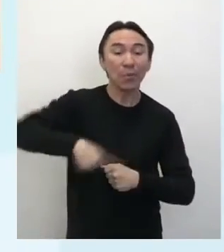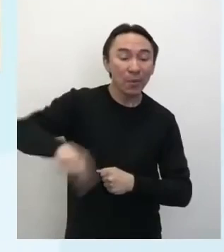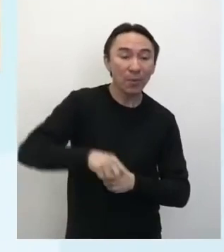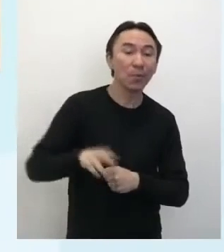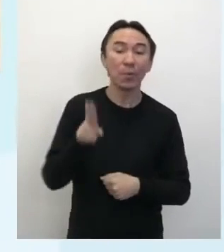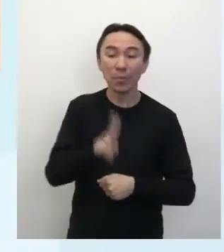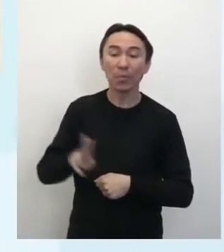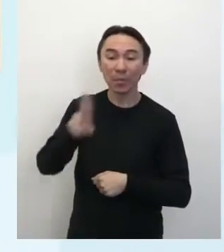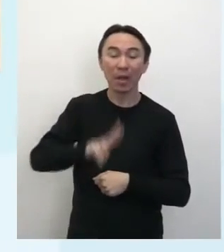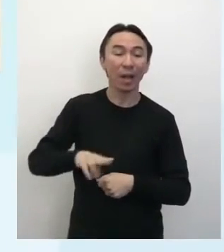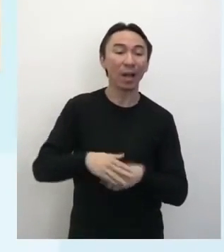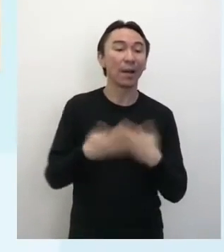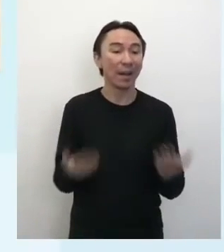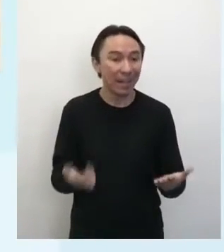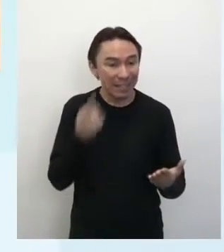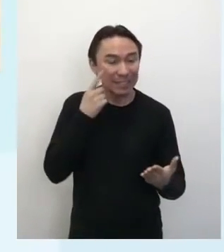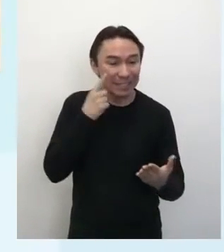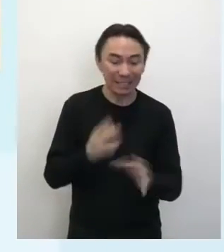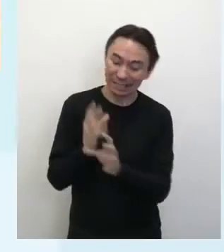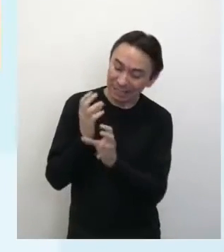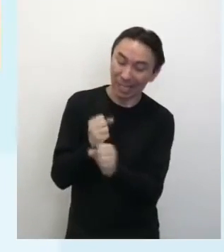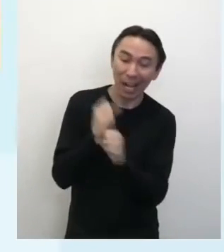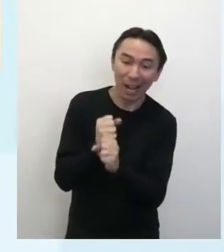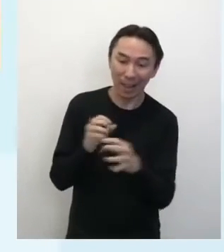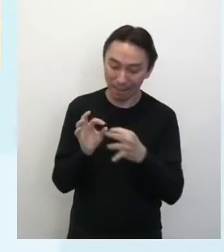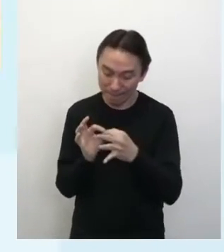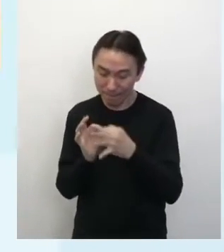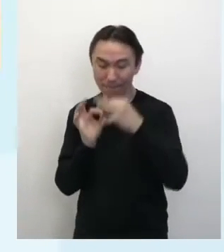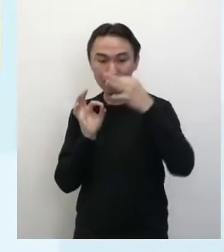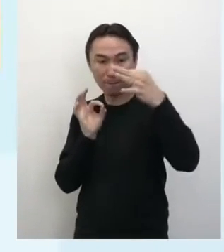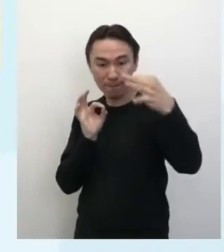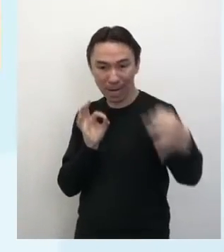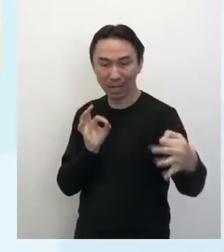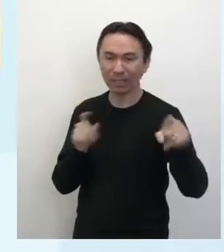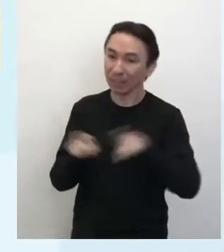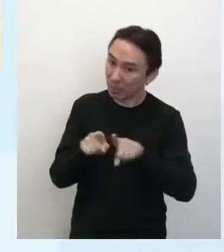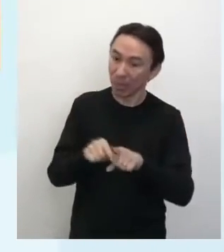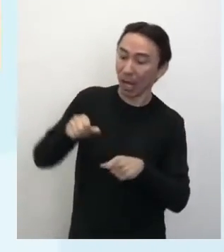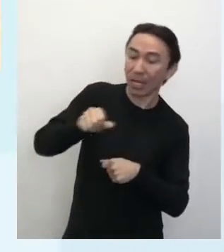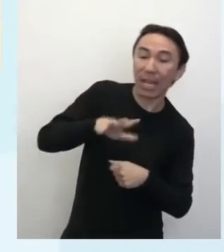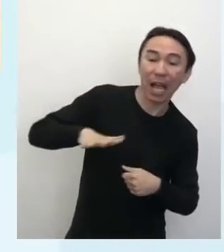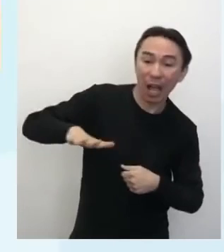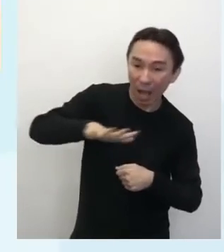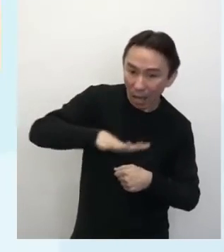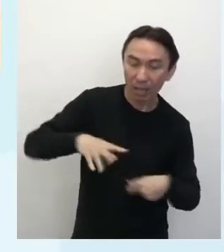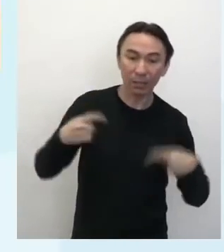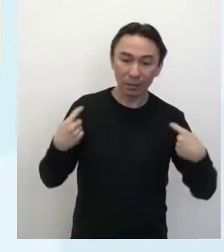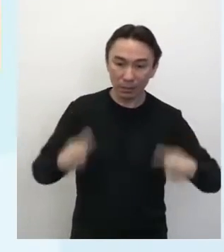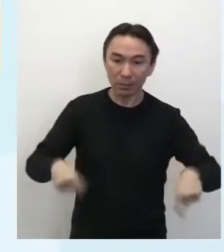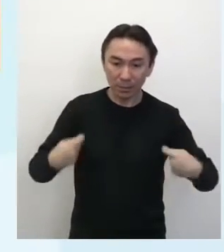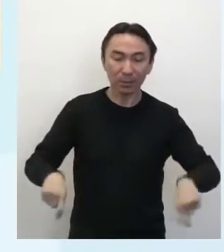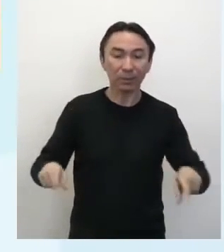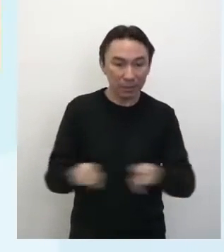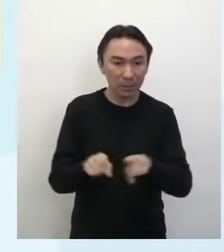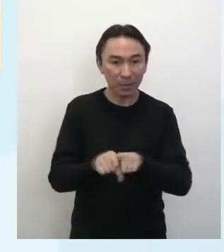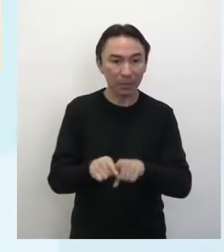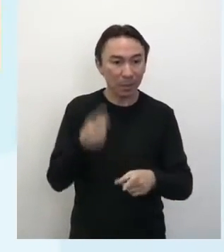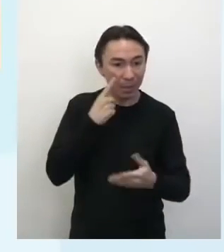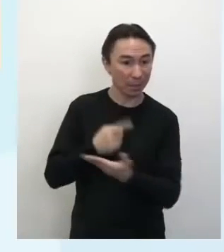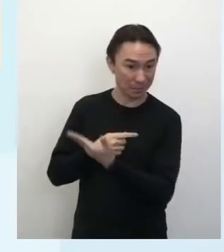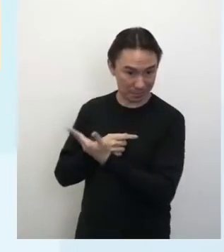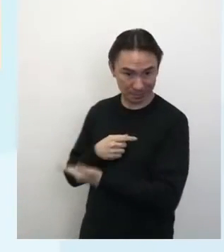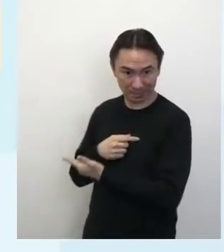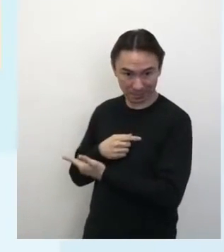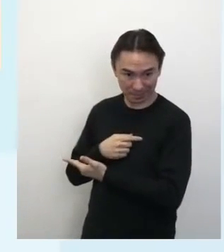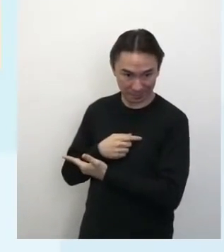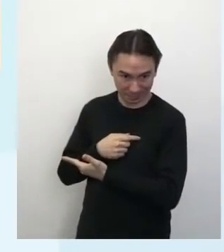para calcular o comprimento e a gente utiliza para calcular a área também, né? É a trena, né? Nós temos aí